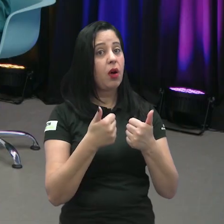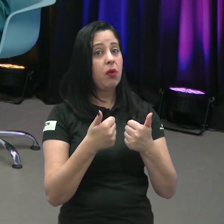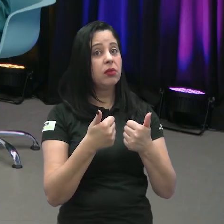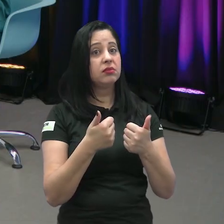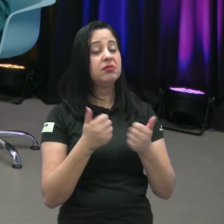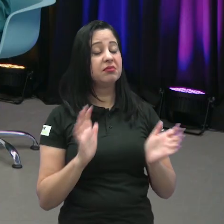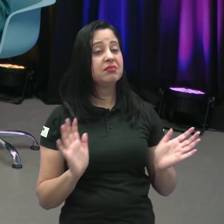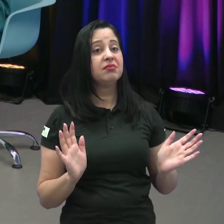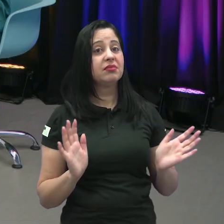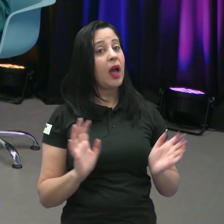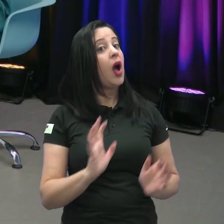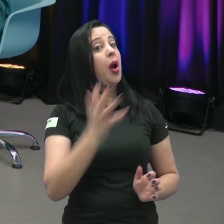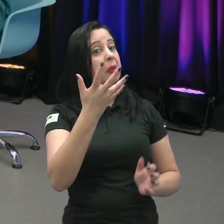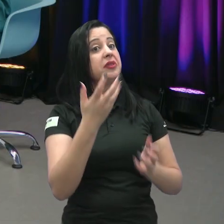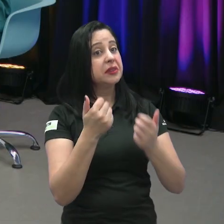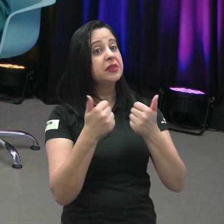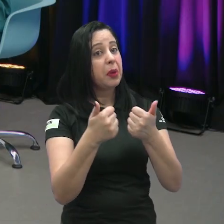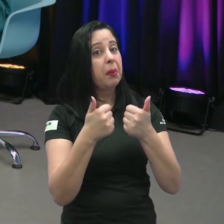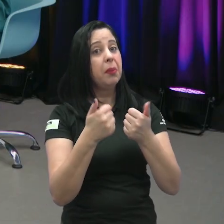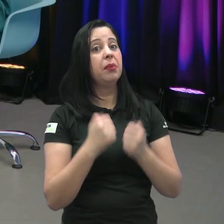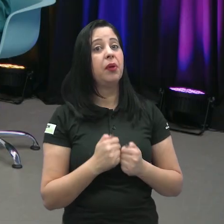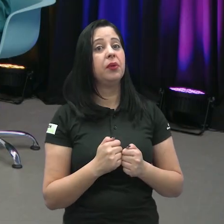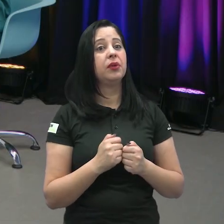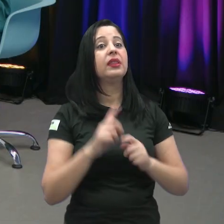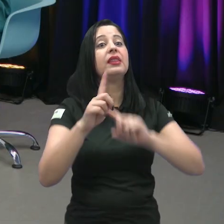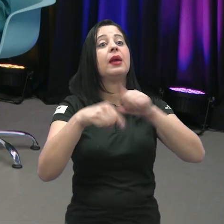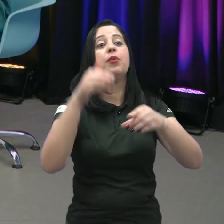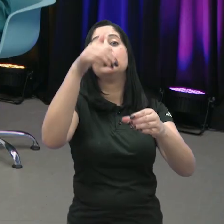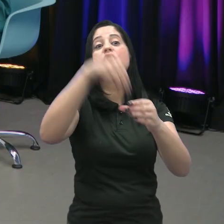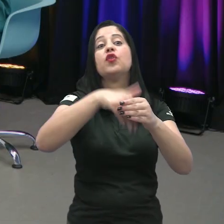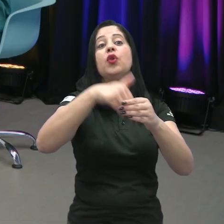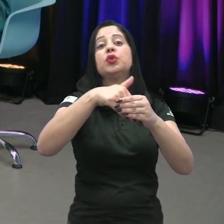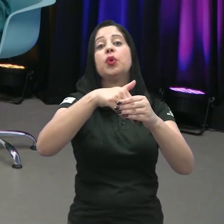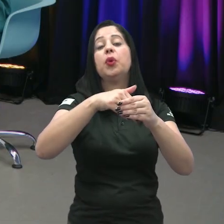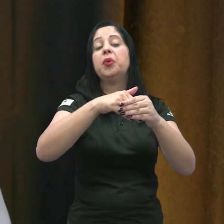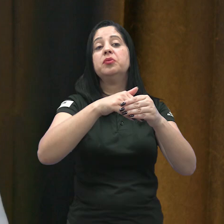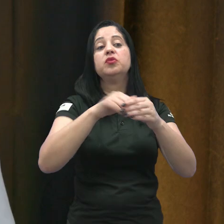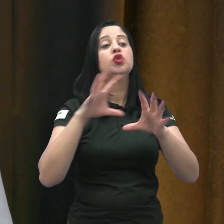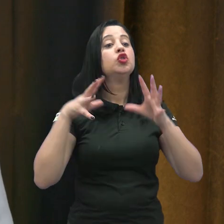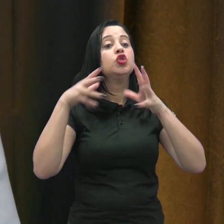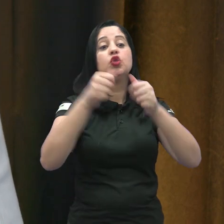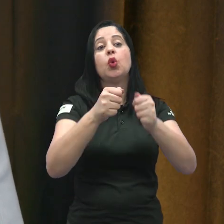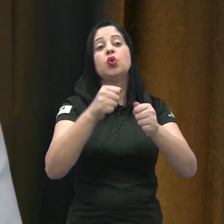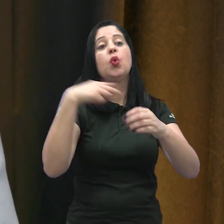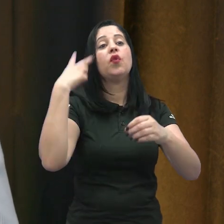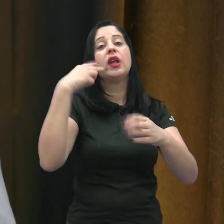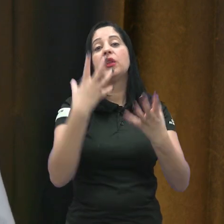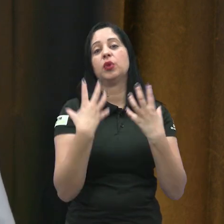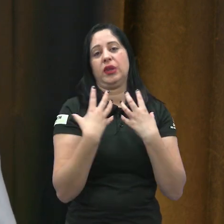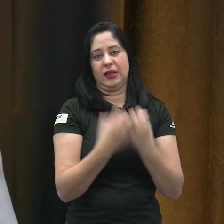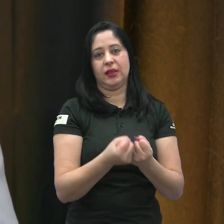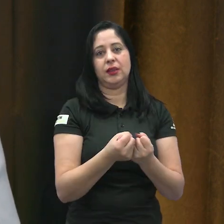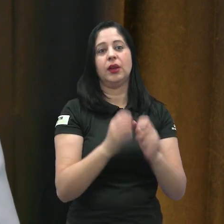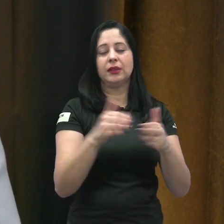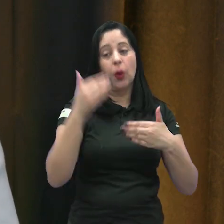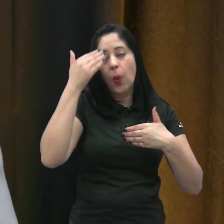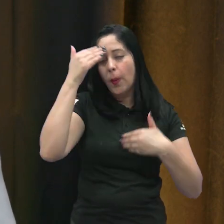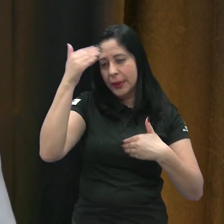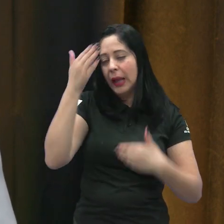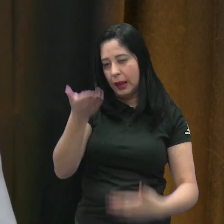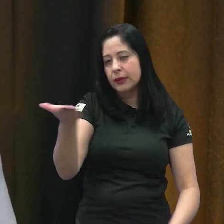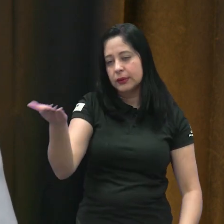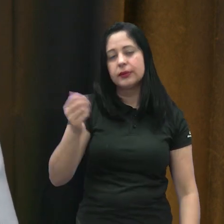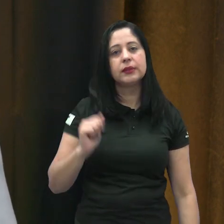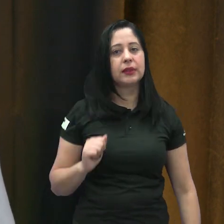Deus acabou que foi unânime daí a votação, né? Eu até agradeço os colegas que estavam um pouco assim, bravos